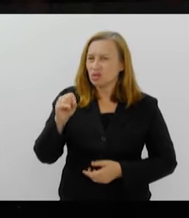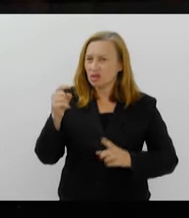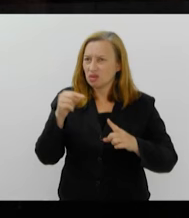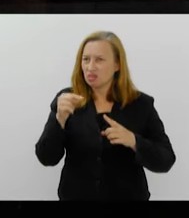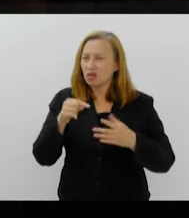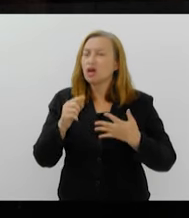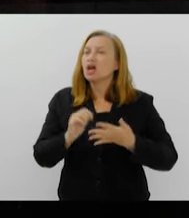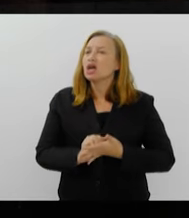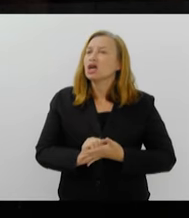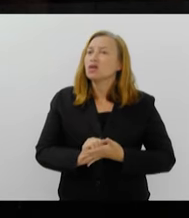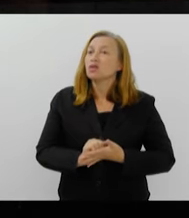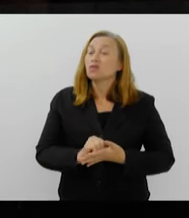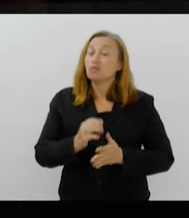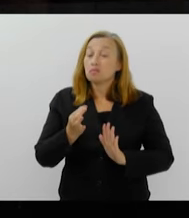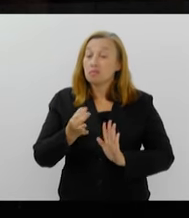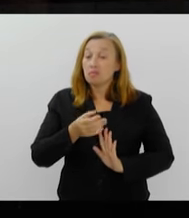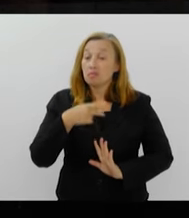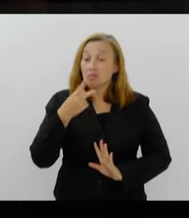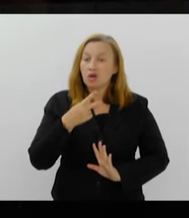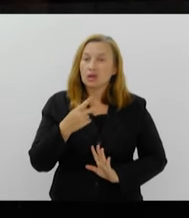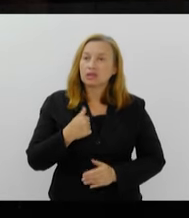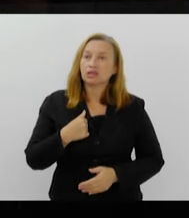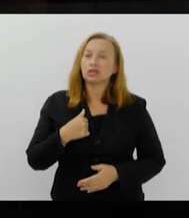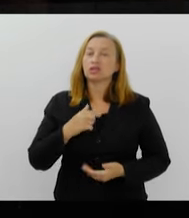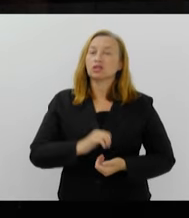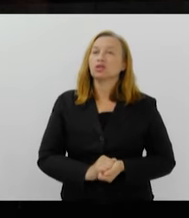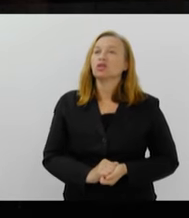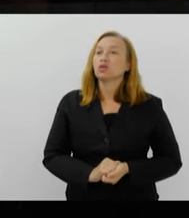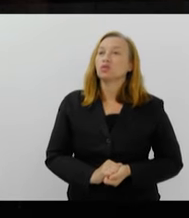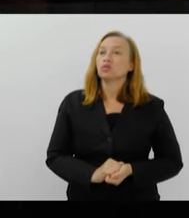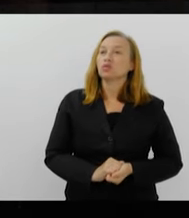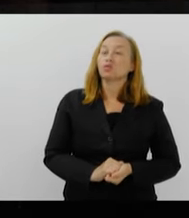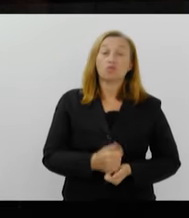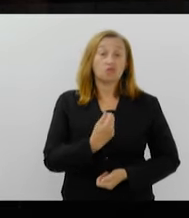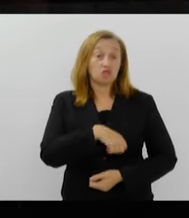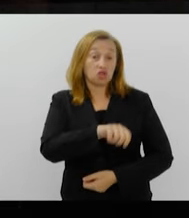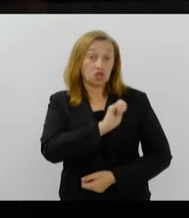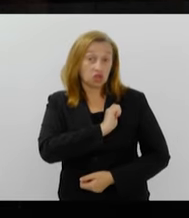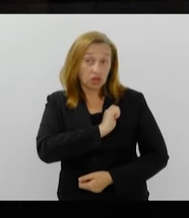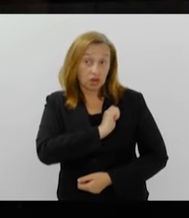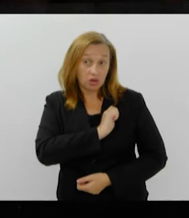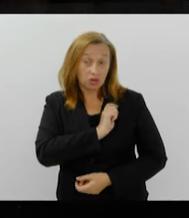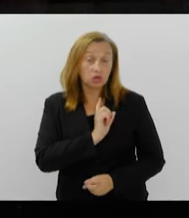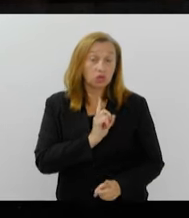Diz ele: estabelecido o contexto fiscal em que se